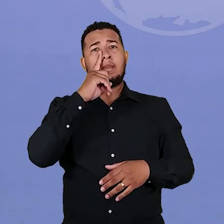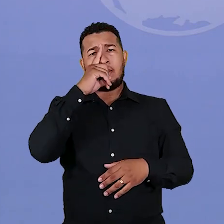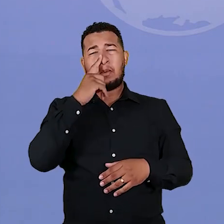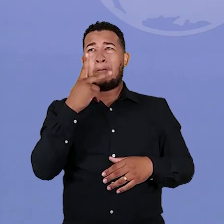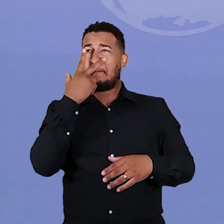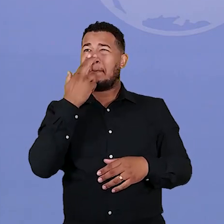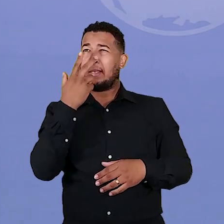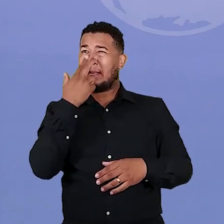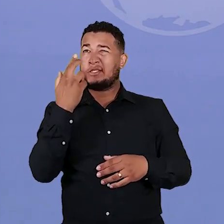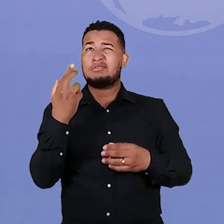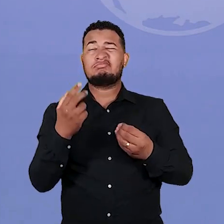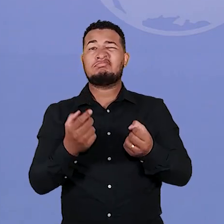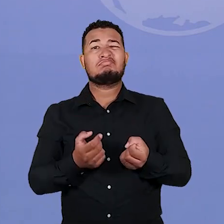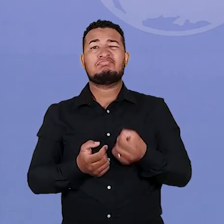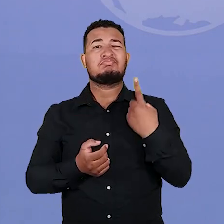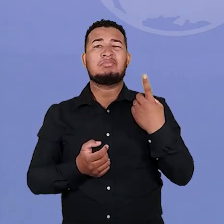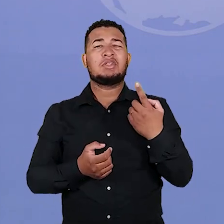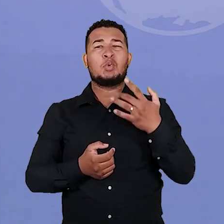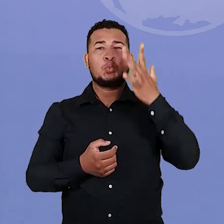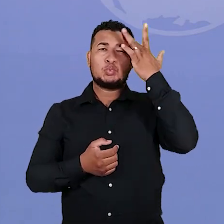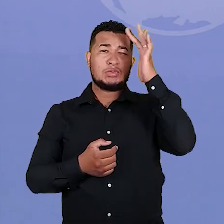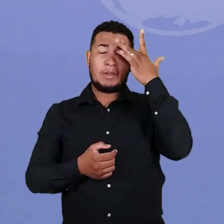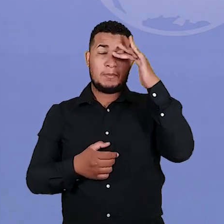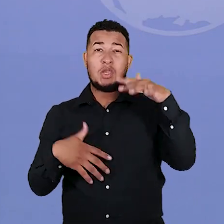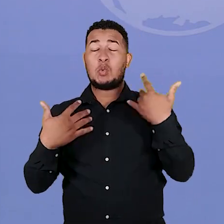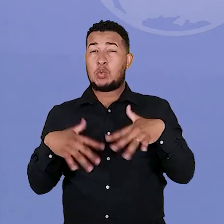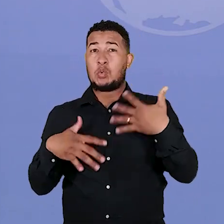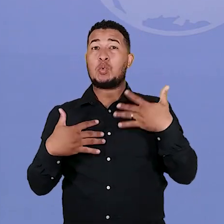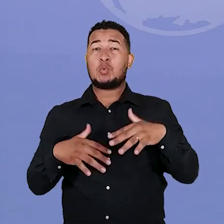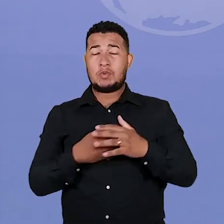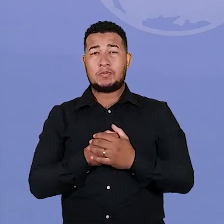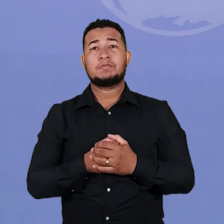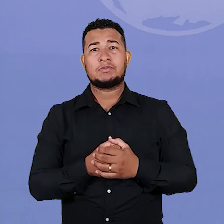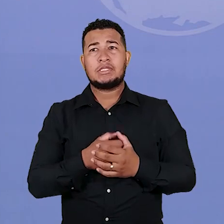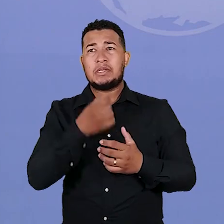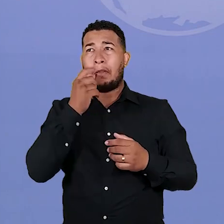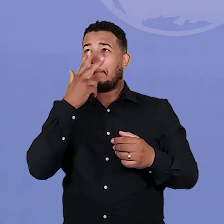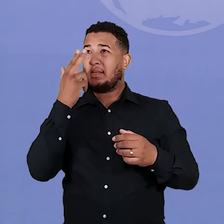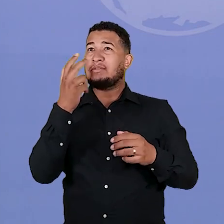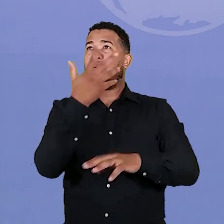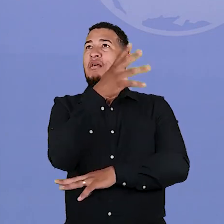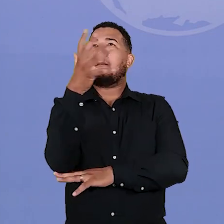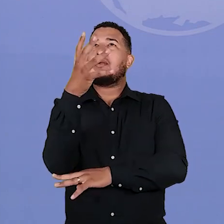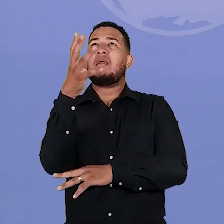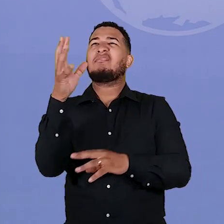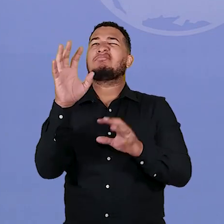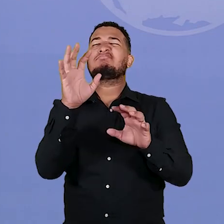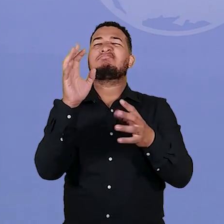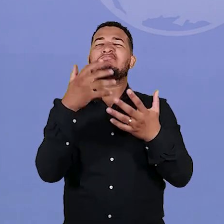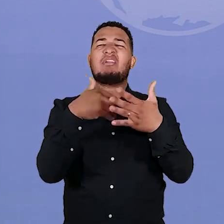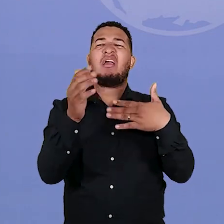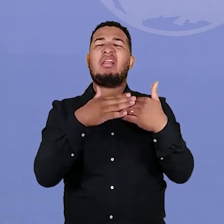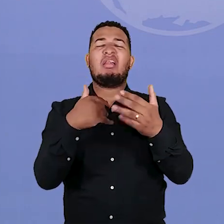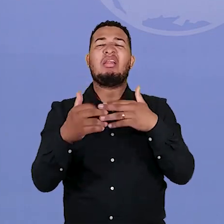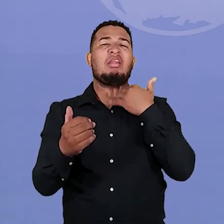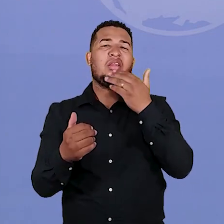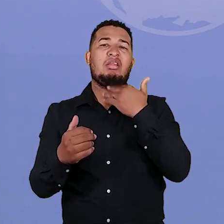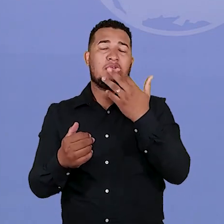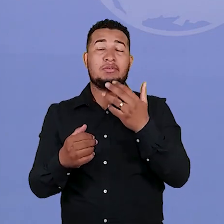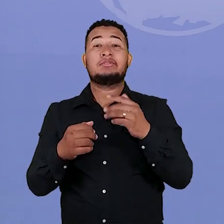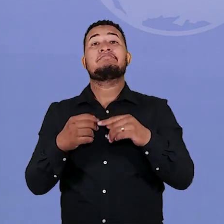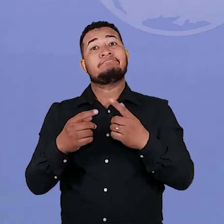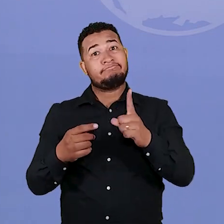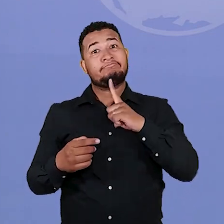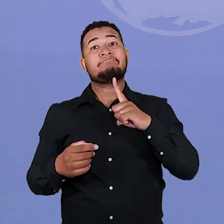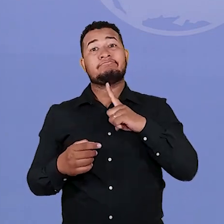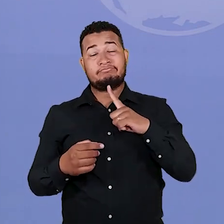muito perigoso. Sem noção total, e não tinha noção nenhuma do que ia acontecer. Legal, né? Vamos interferir aqui no meio ambiente, não vai acontecer